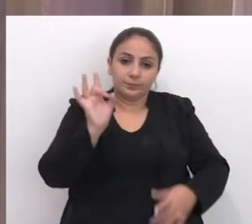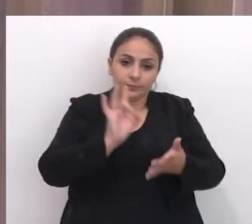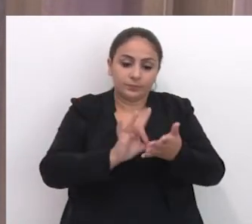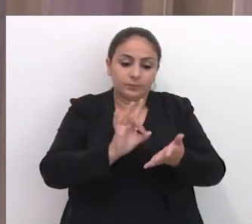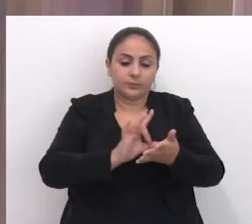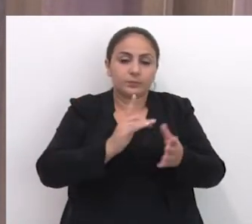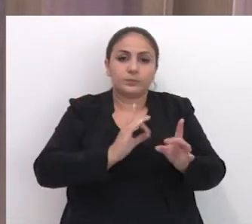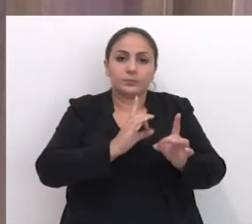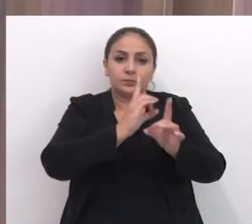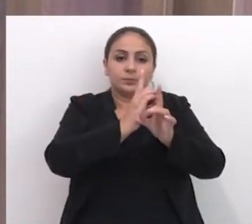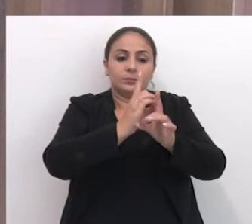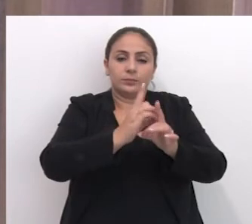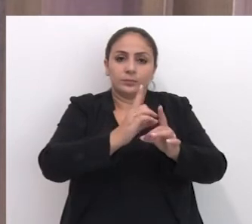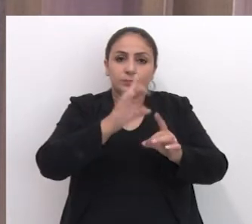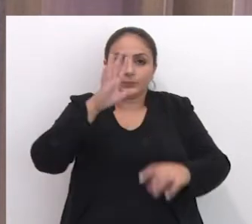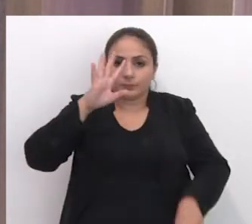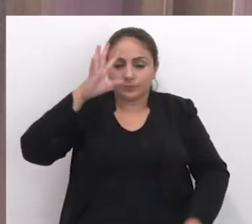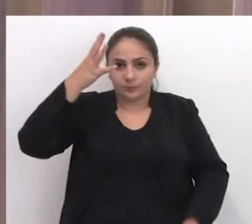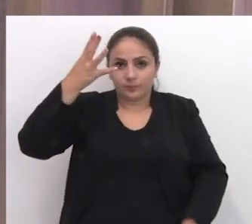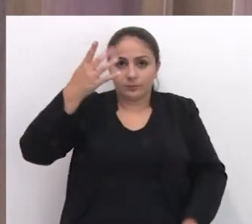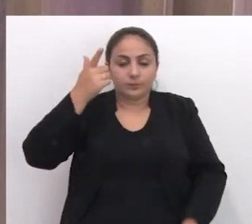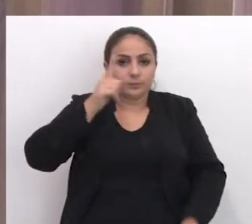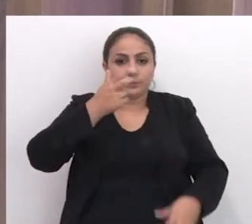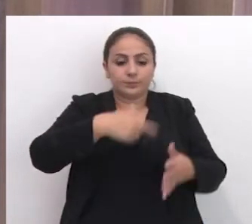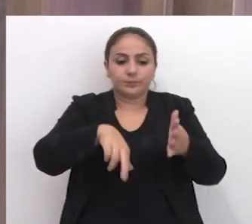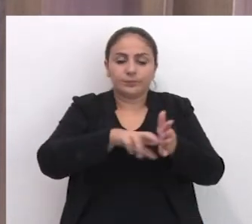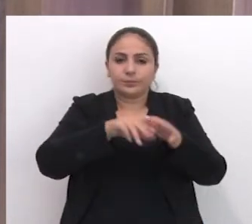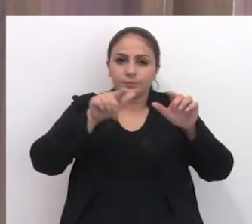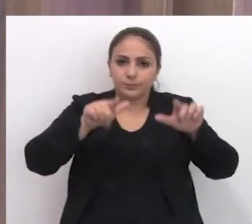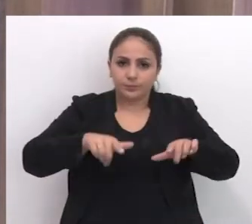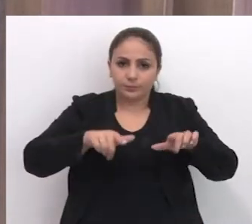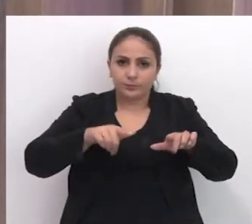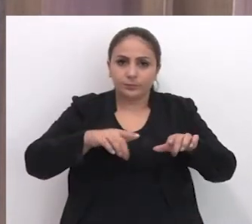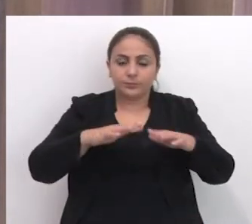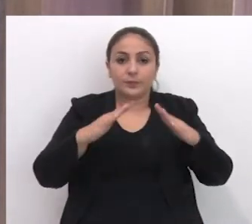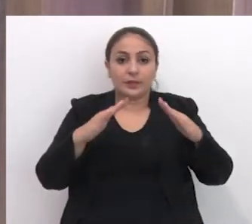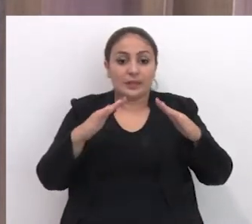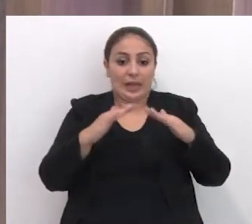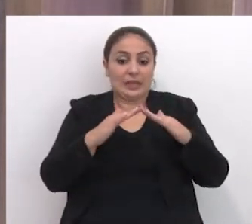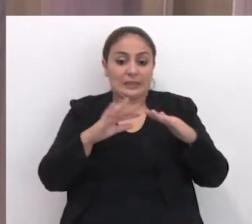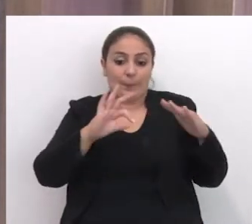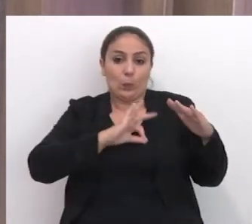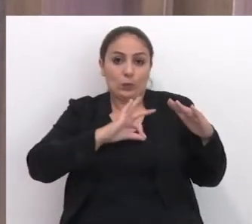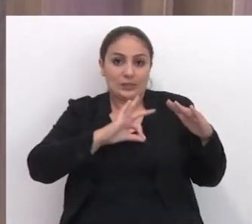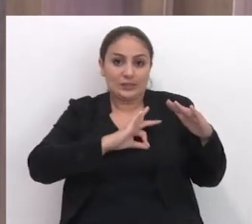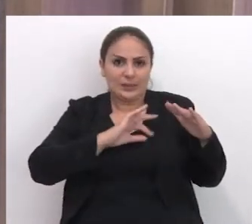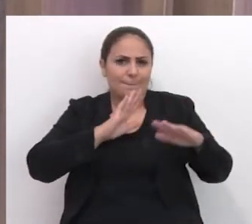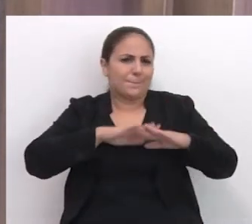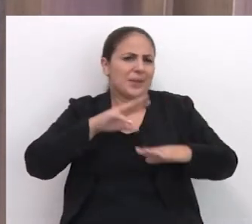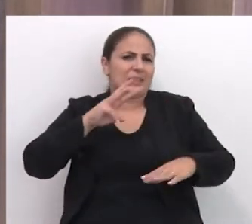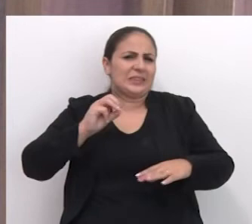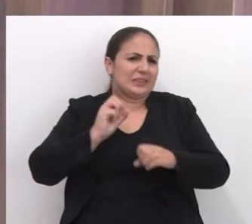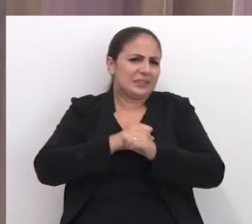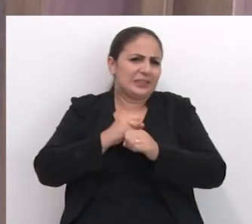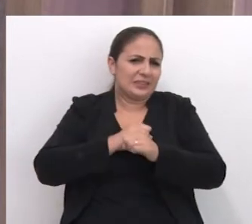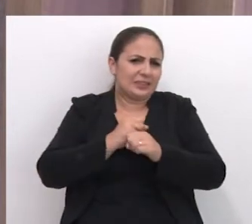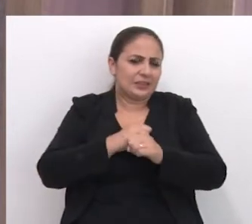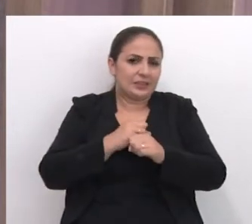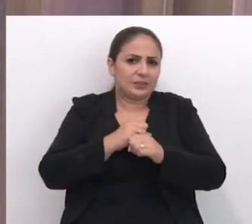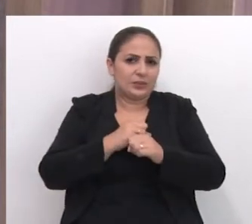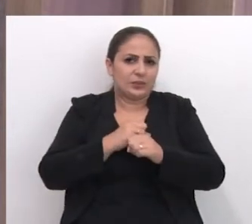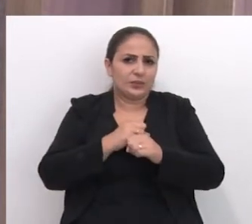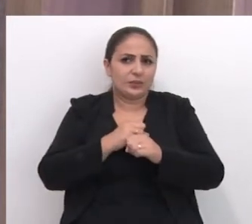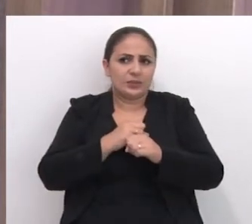definitivamente, né, achar ou encontrar uma solução à recuperação daquele espaço da Casa da Polícia, que há mais de 30 anos teve seu